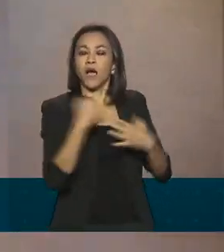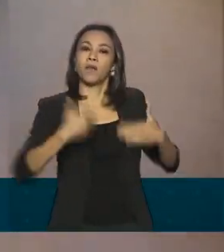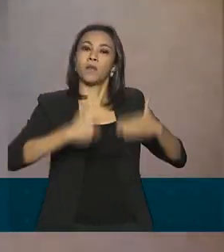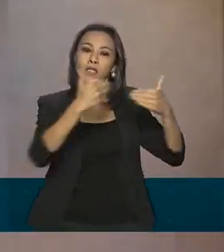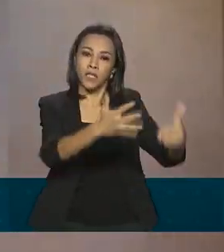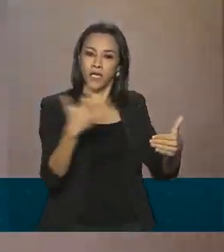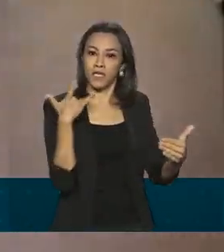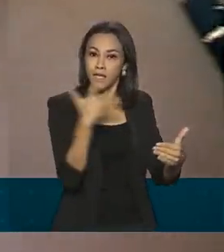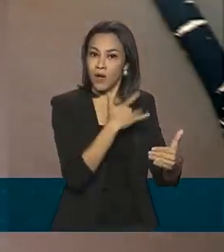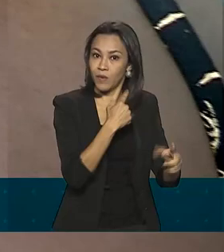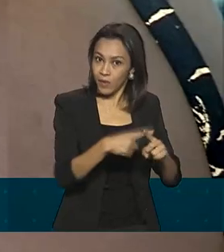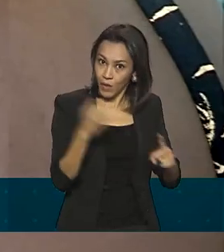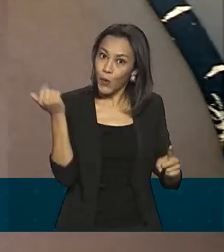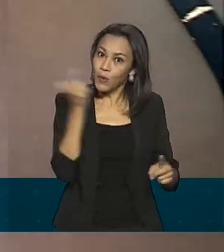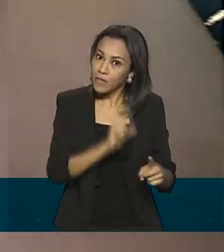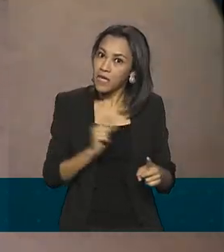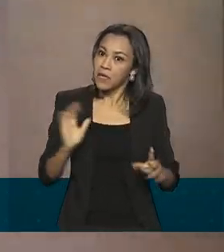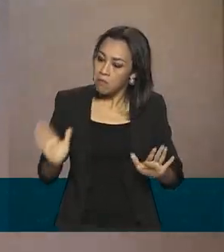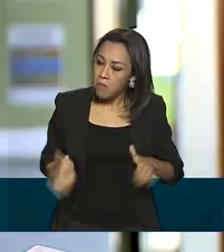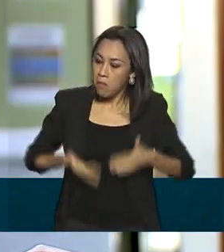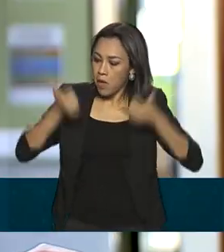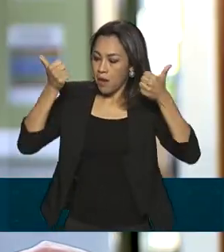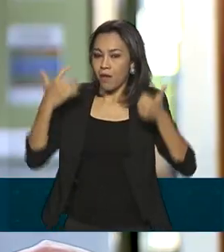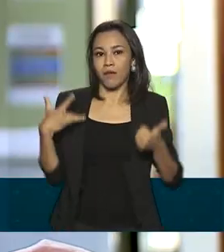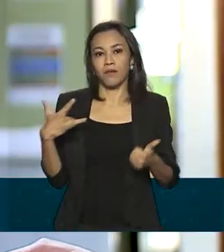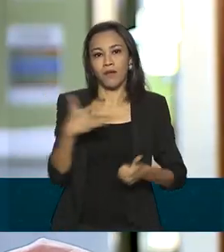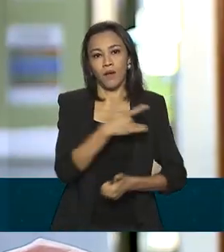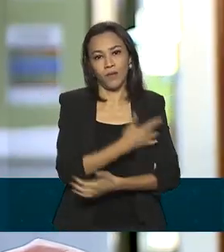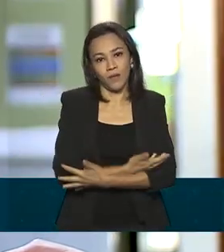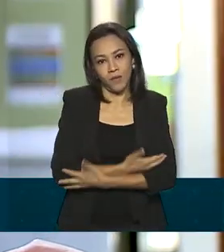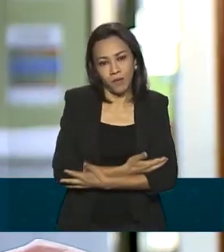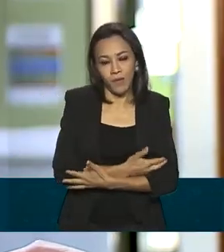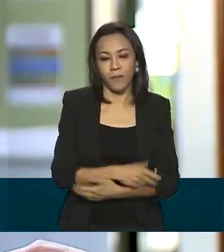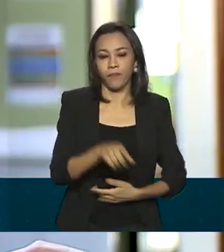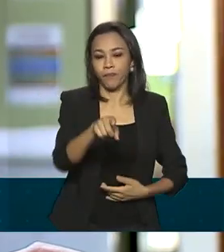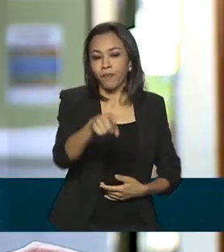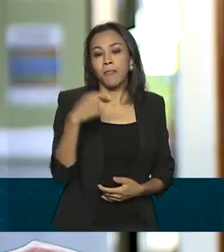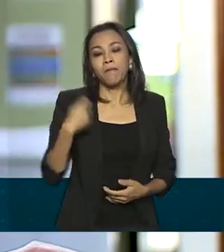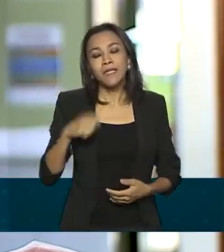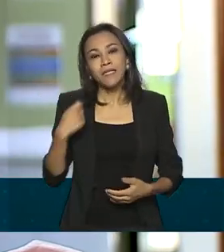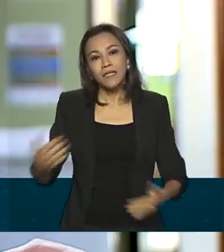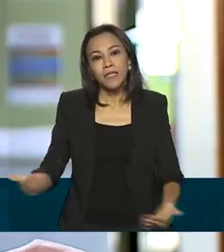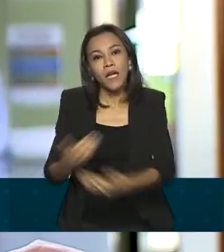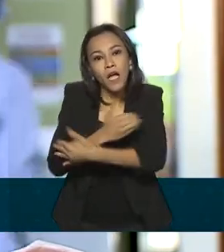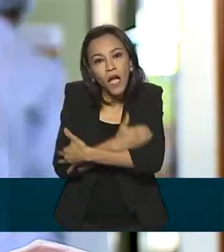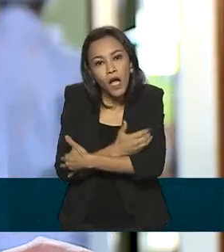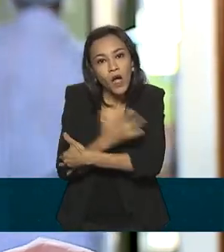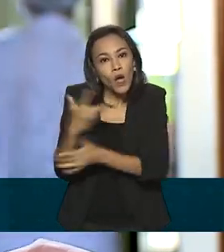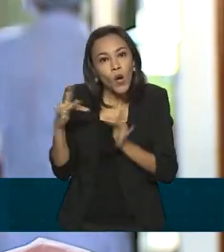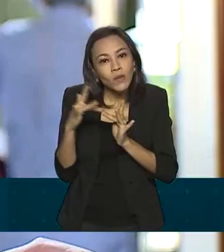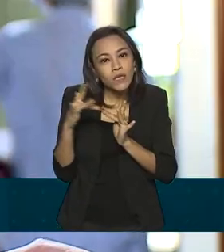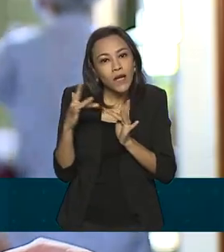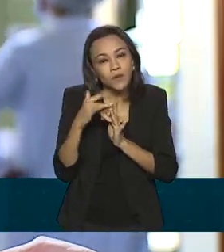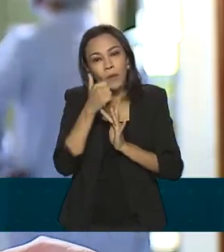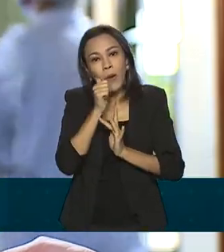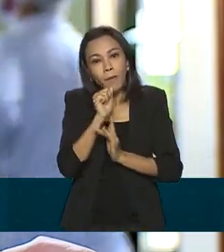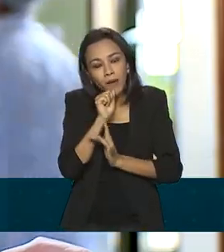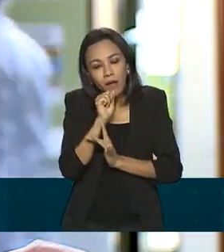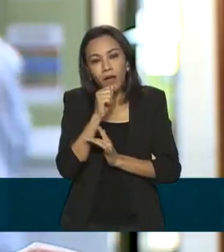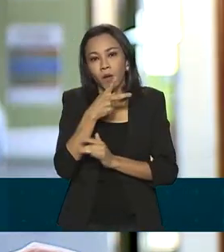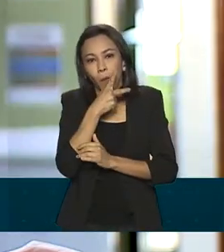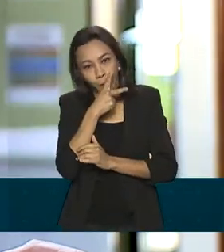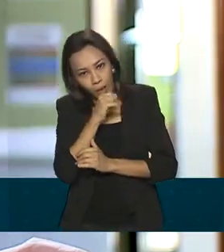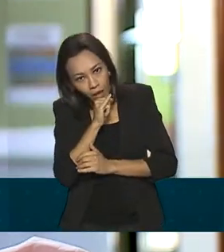pela eficácia alcançada com os pequeninos. Vai ser colocado em contato pele a pele com a mãe e o bebê, o